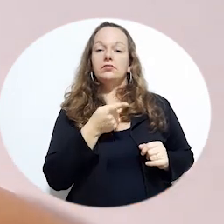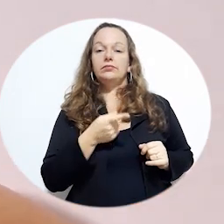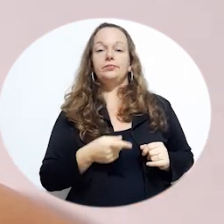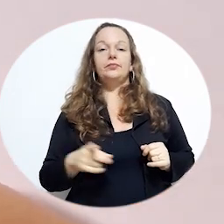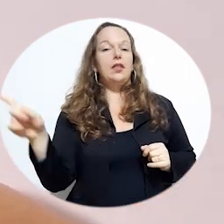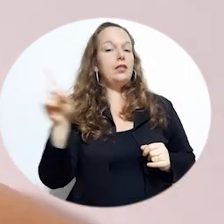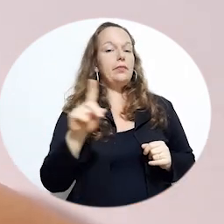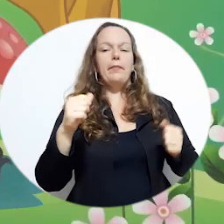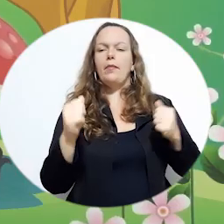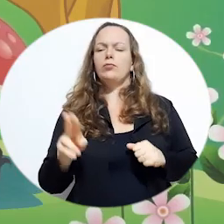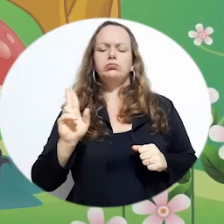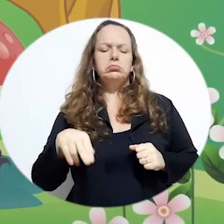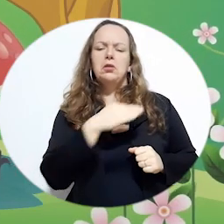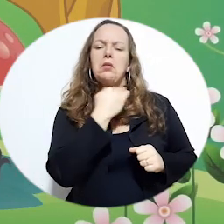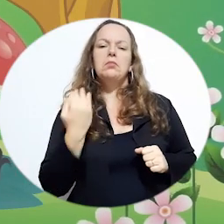não matem.